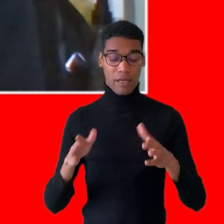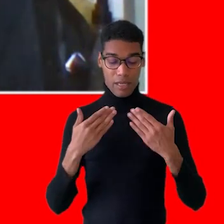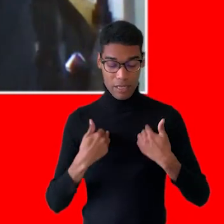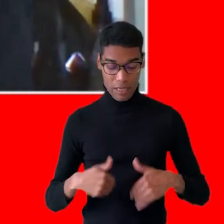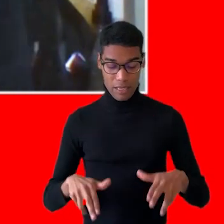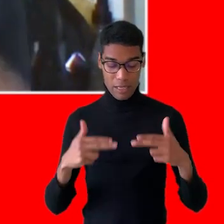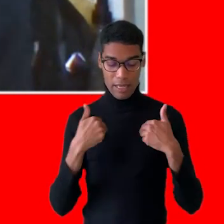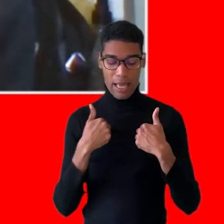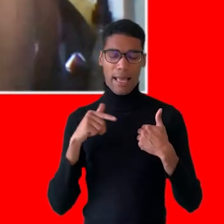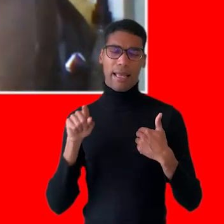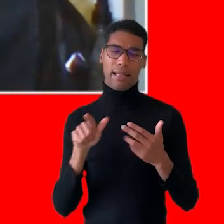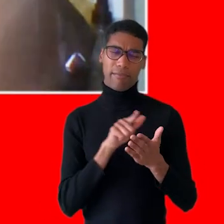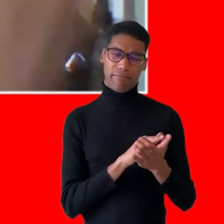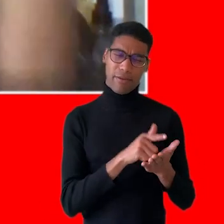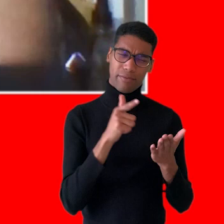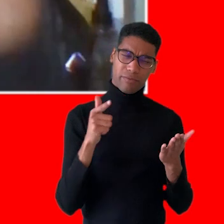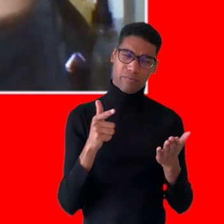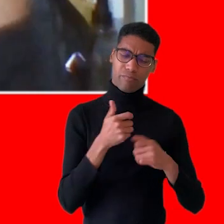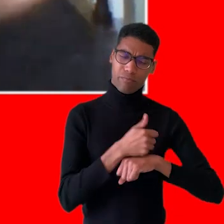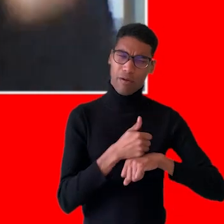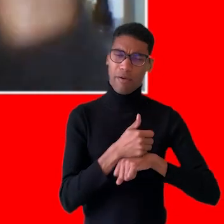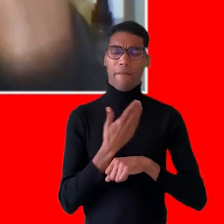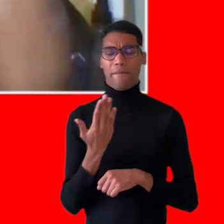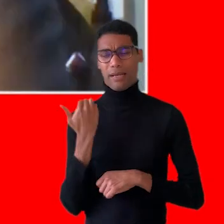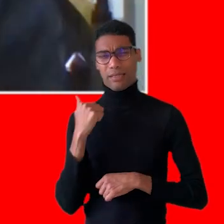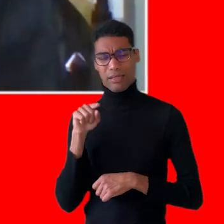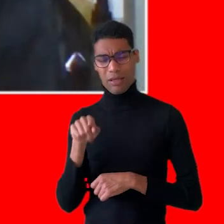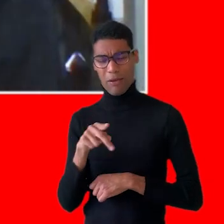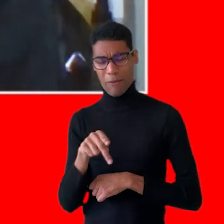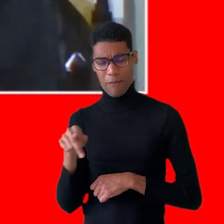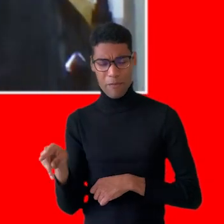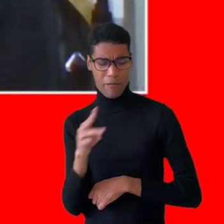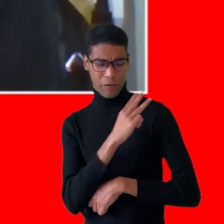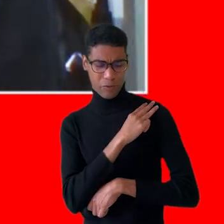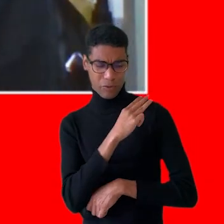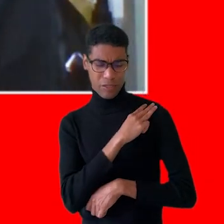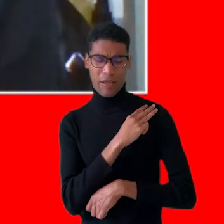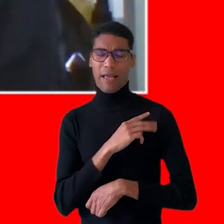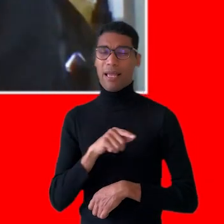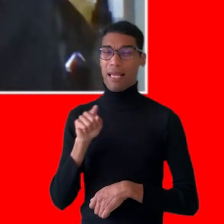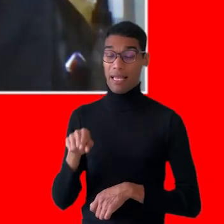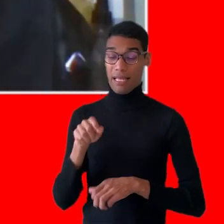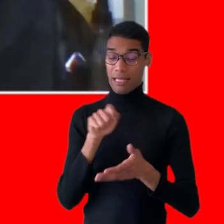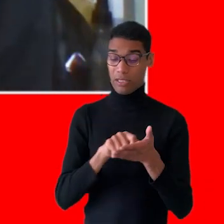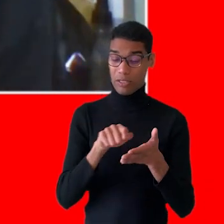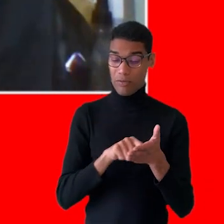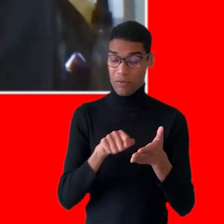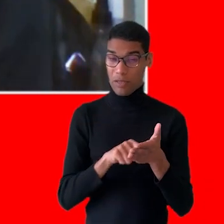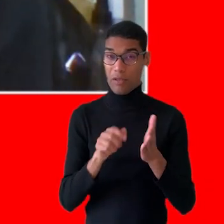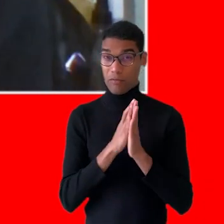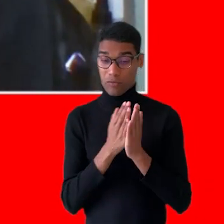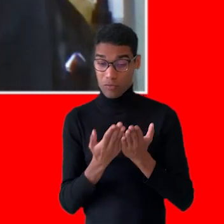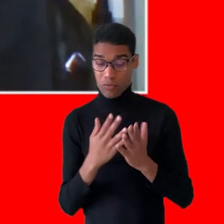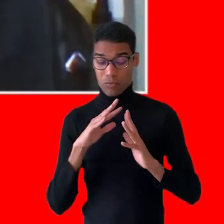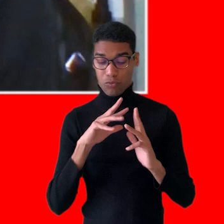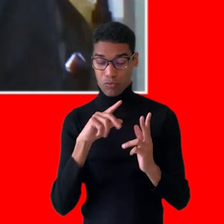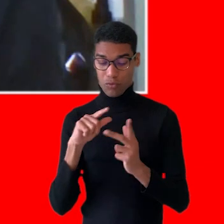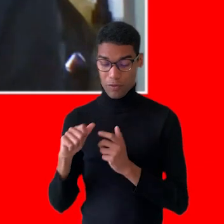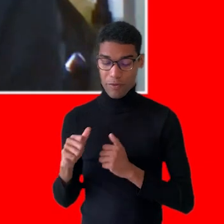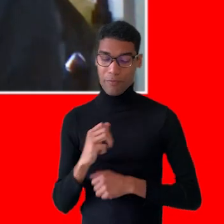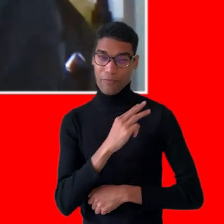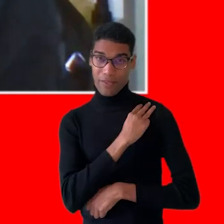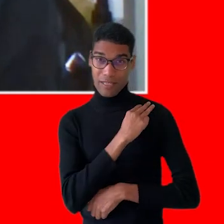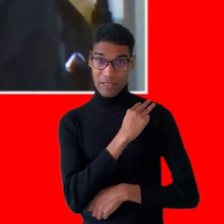antropólogo, ele é meio jornalista, meio, ele era professor do ensino médio, ele escreveu livros de geografia de